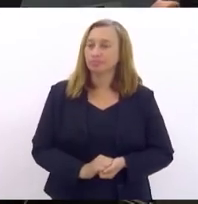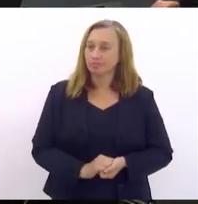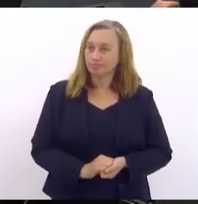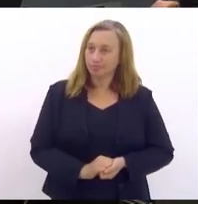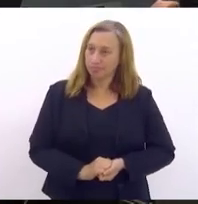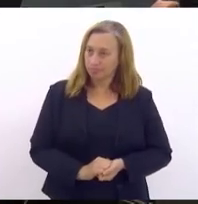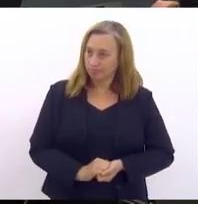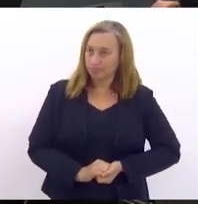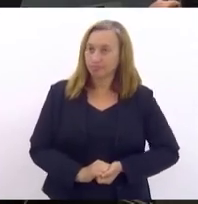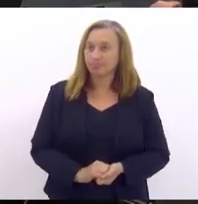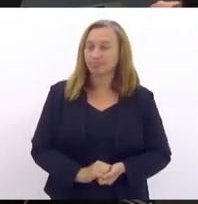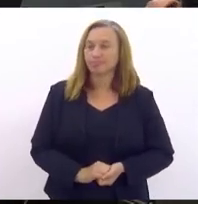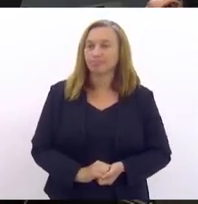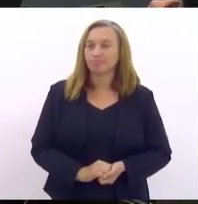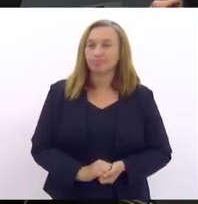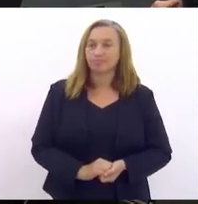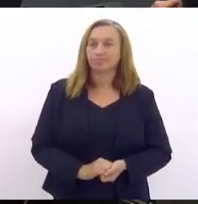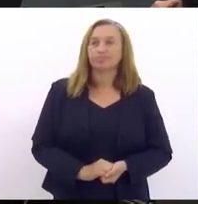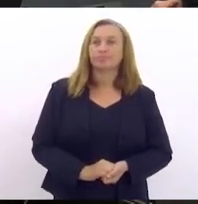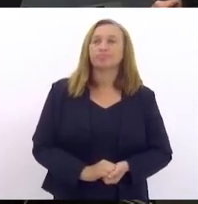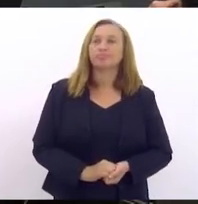Mas eu vou decorar. Ah, não, está aqui.